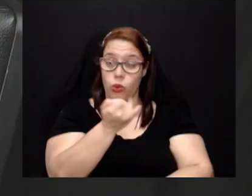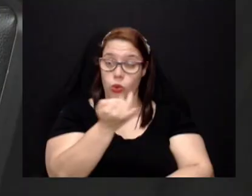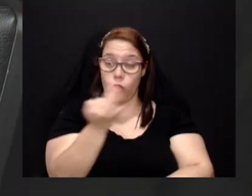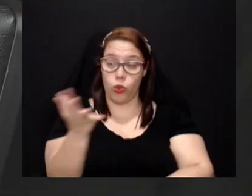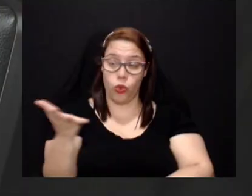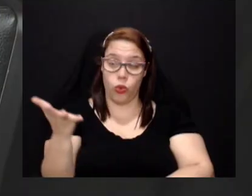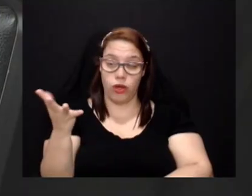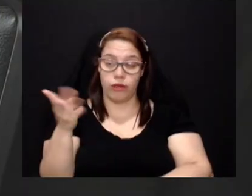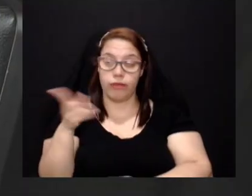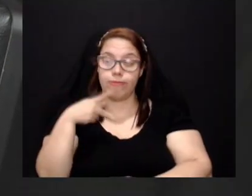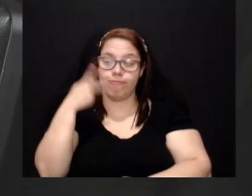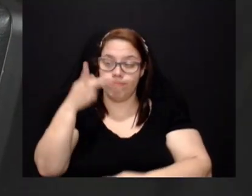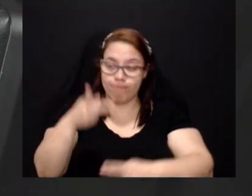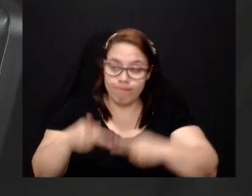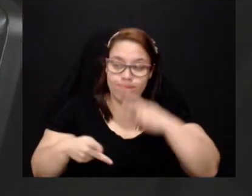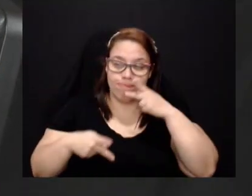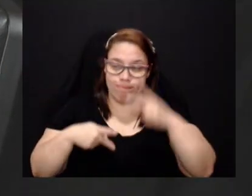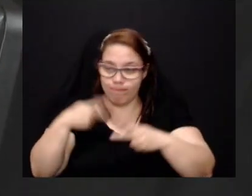né?